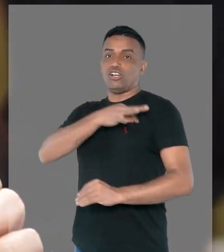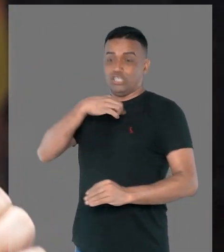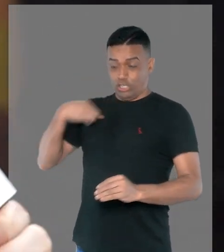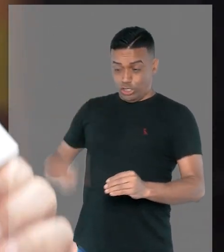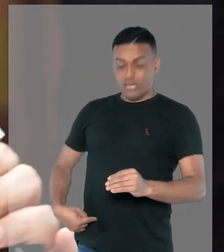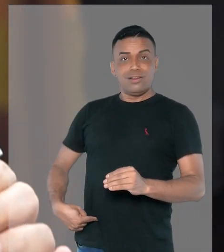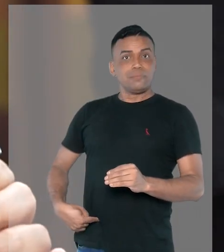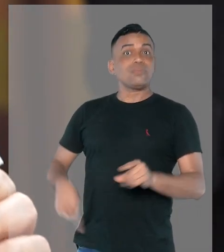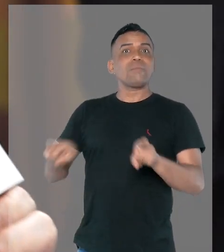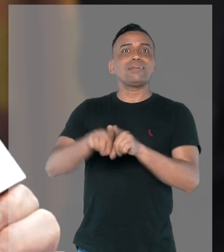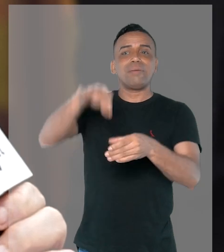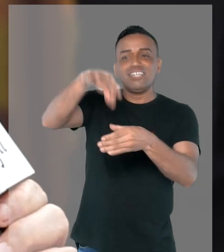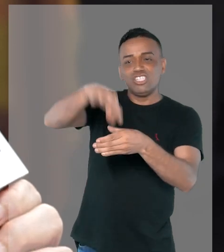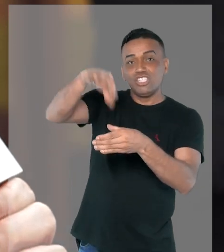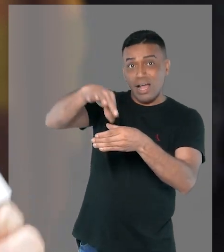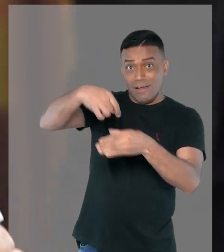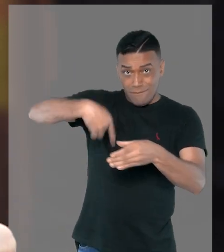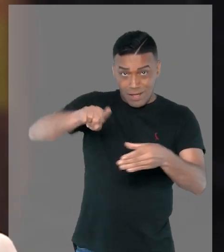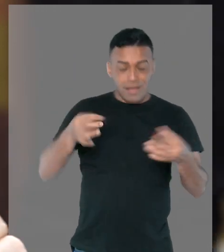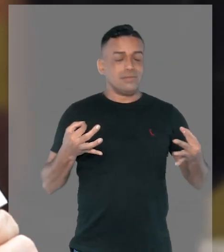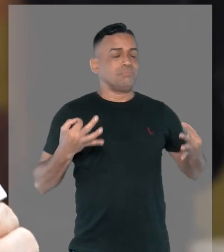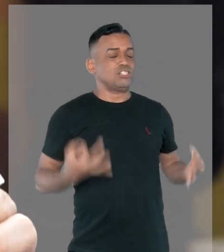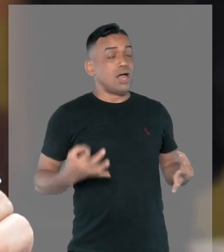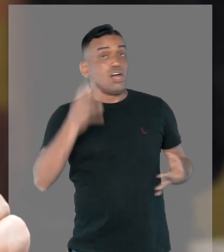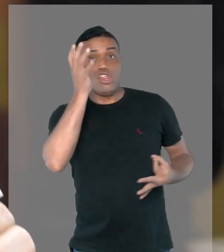acha importante que, se você vai meditar, que não durma na